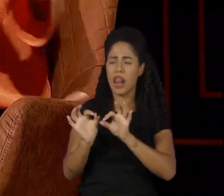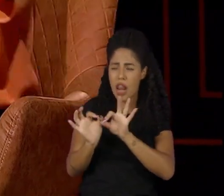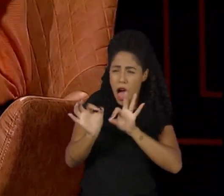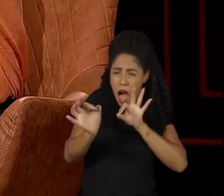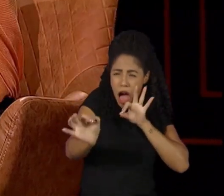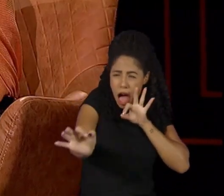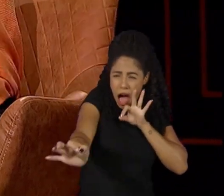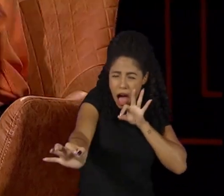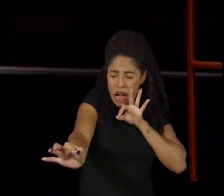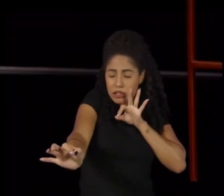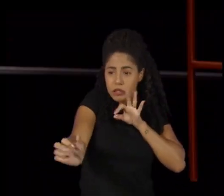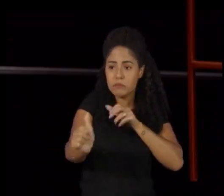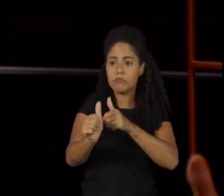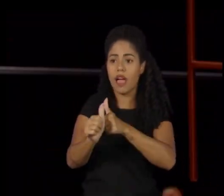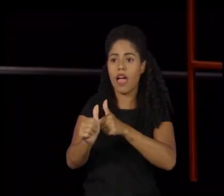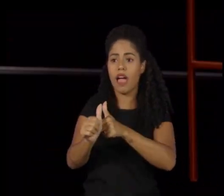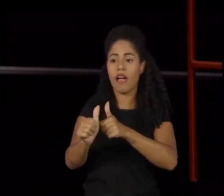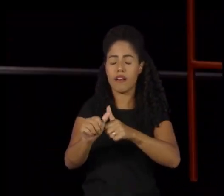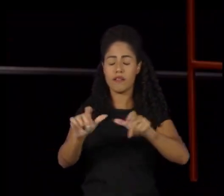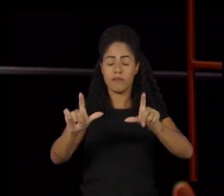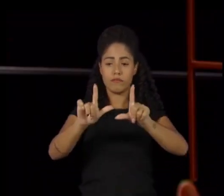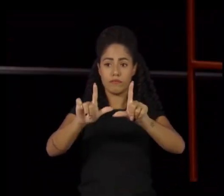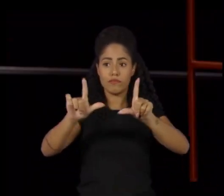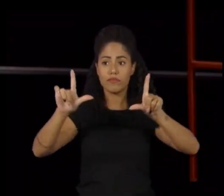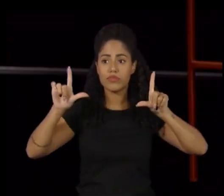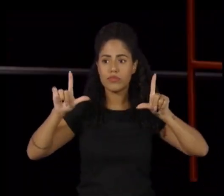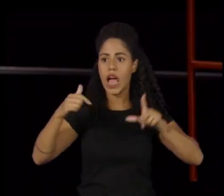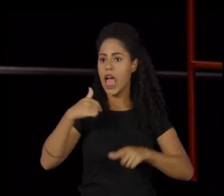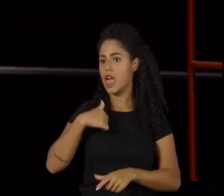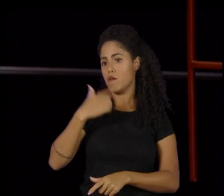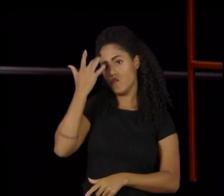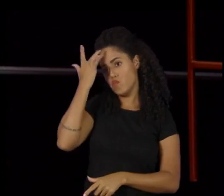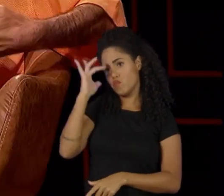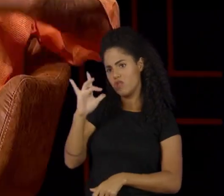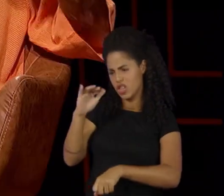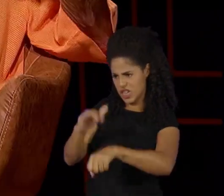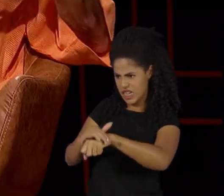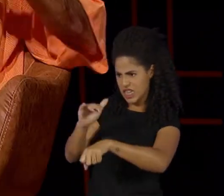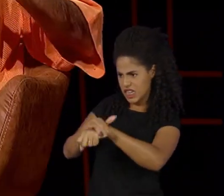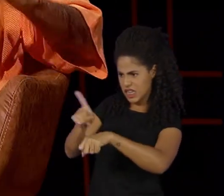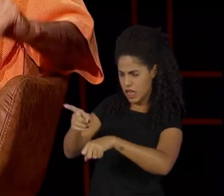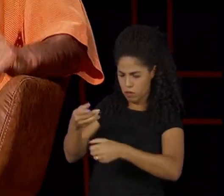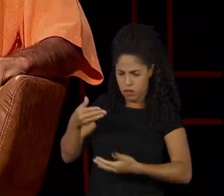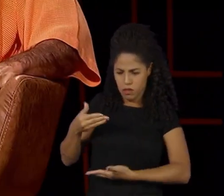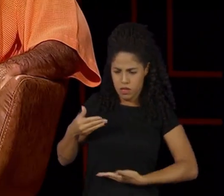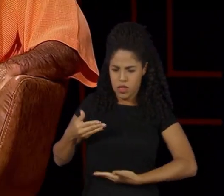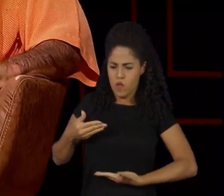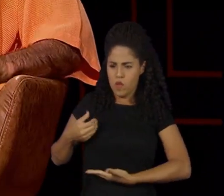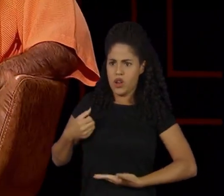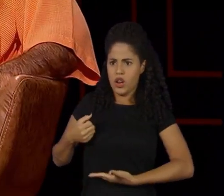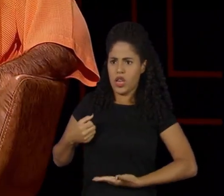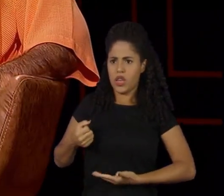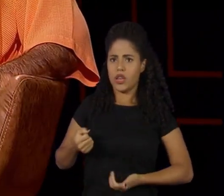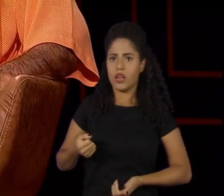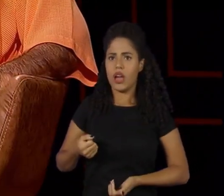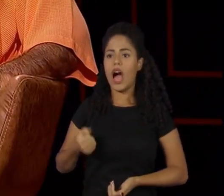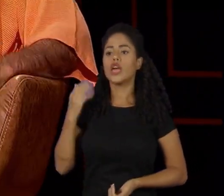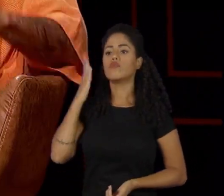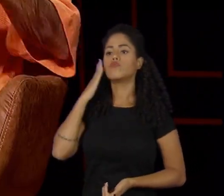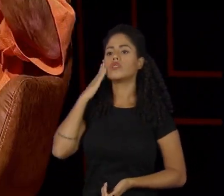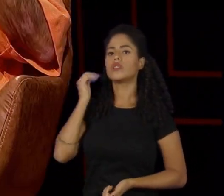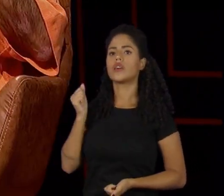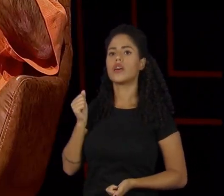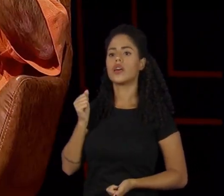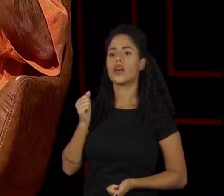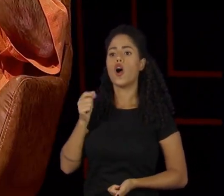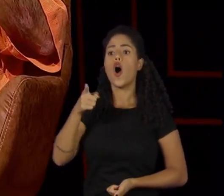né? Ele é uma coisa lá. Então, eu não sei fazer isso, mas se você me dizer, Breda, está cortando aqui, pronto. Aí eu sei onde é que está, né?